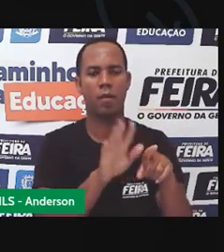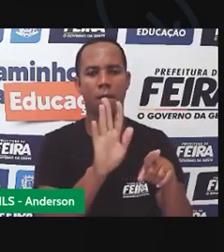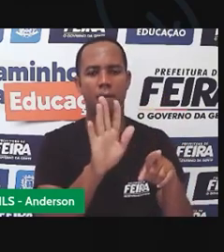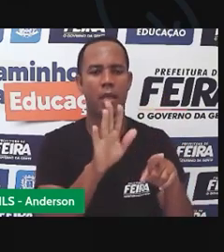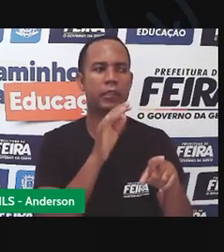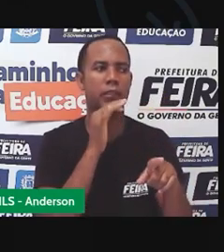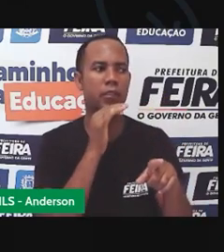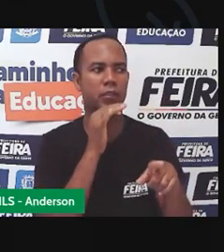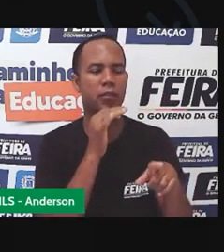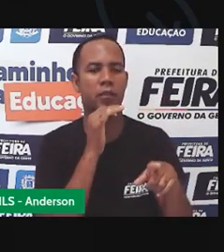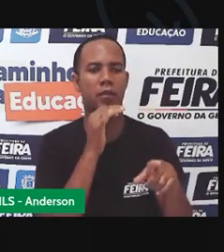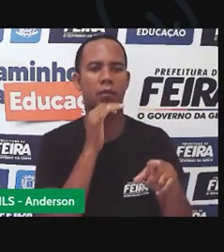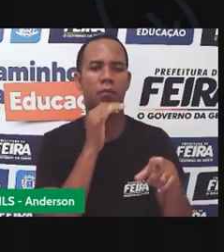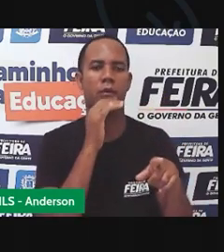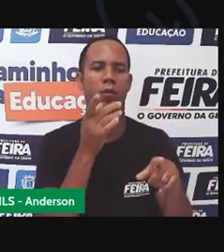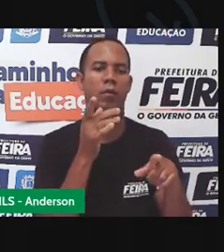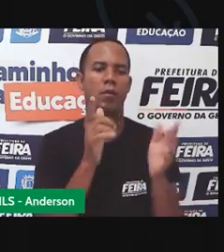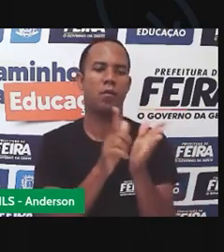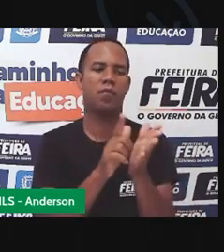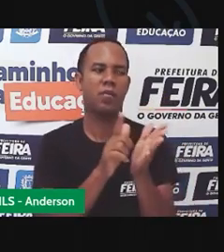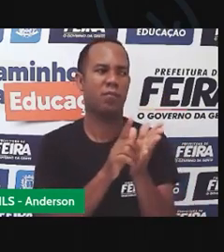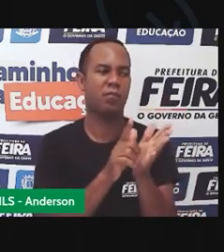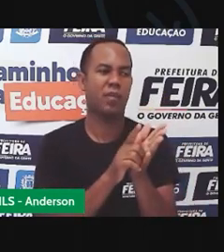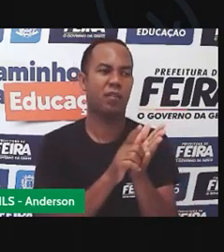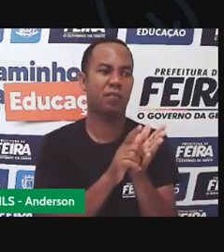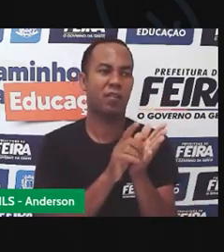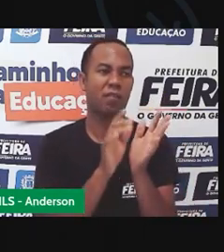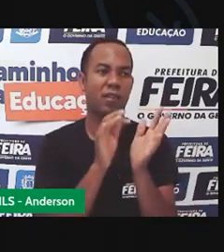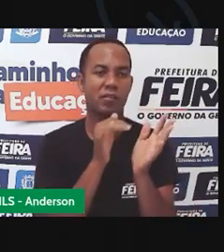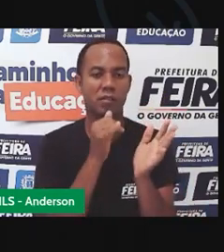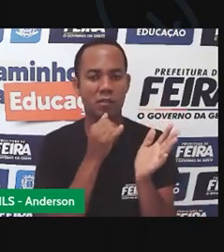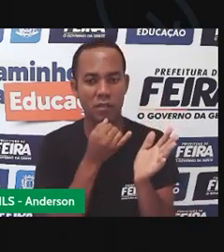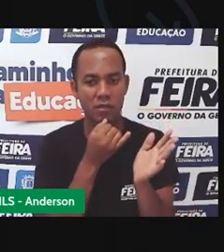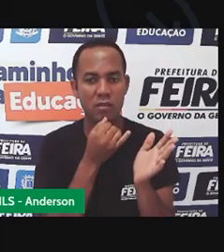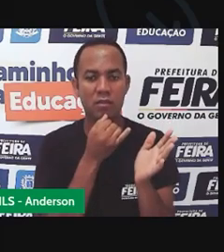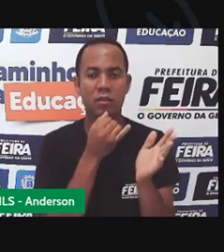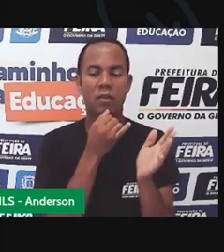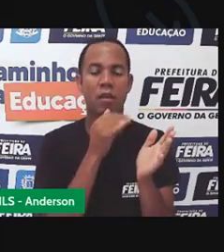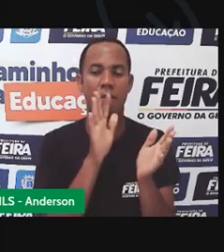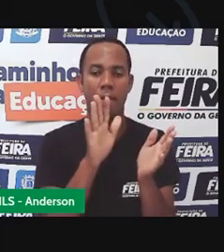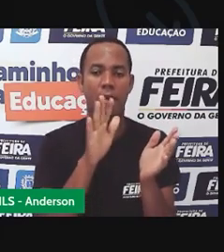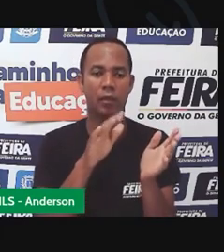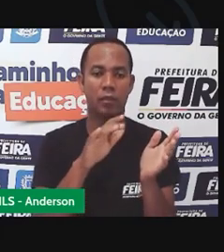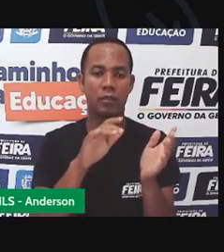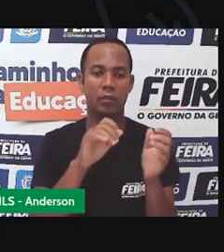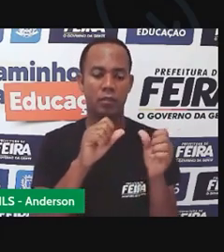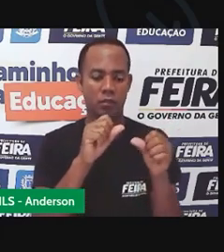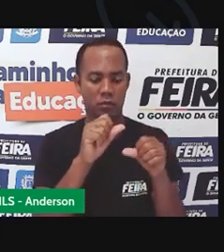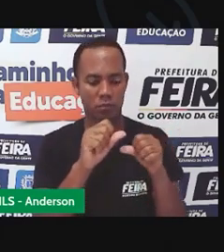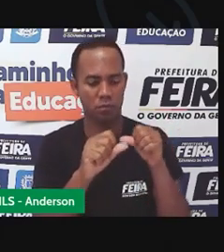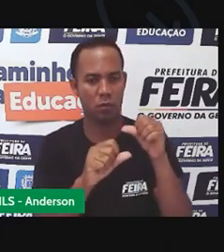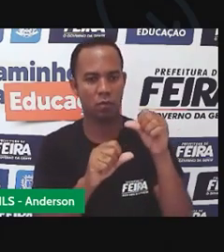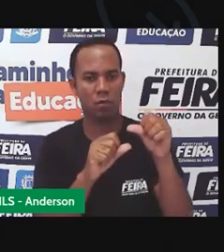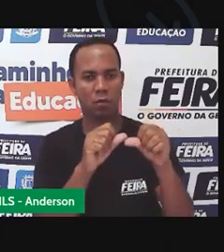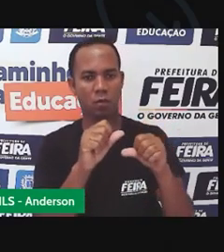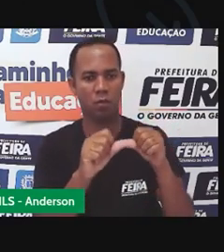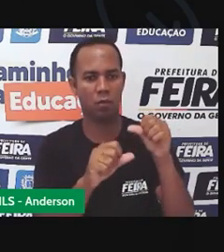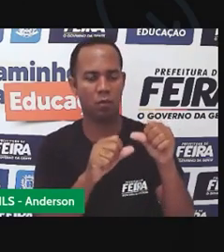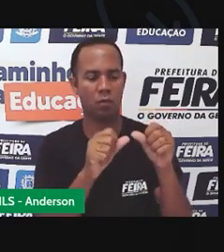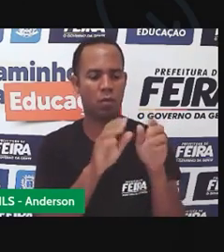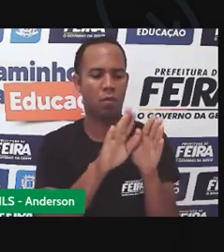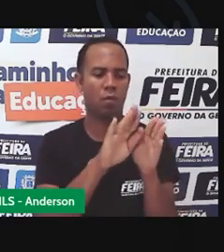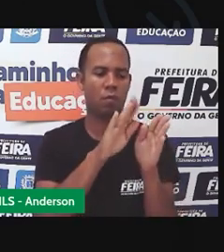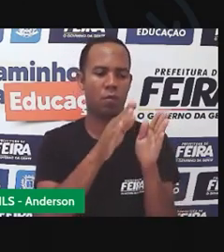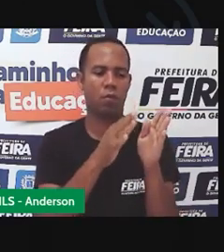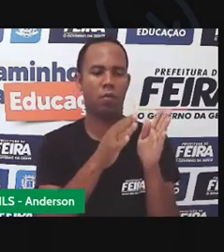desgostoso com a sua forma. E ele conseguiu, com muito esforço, se dobrar,